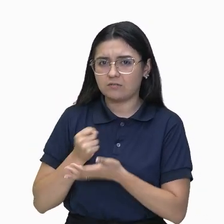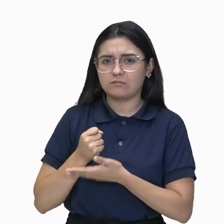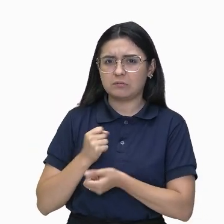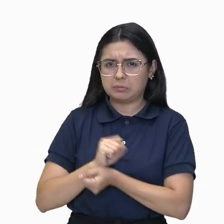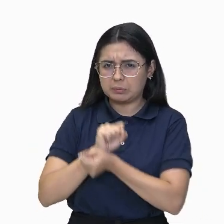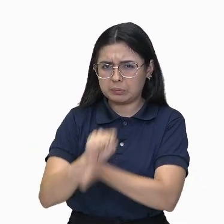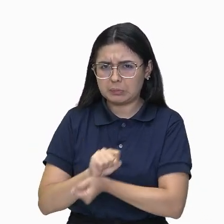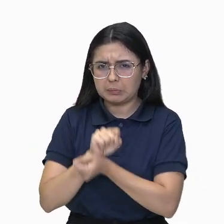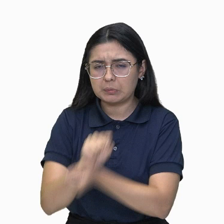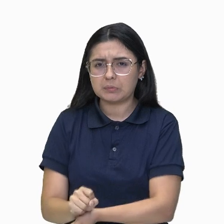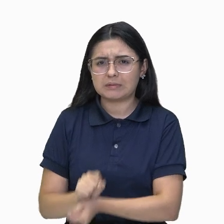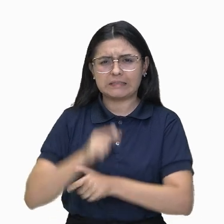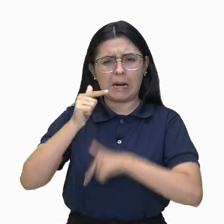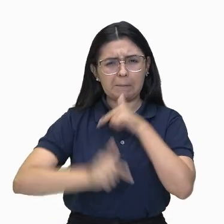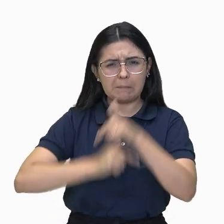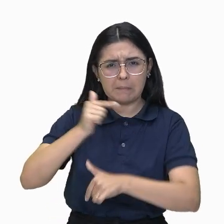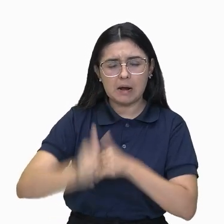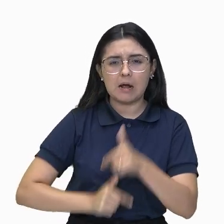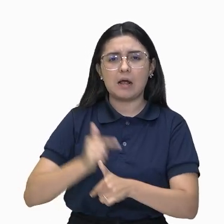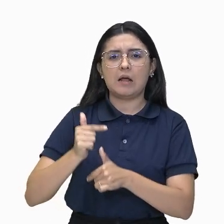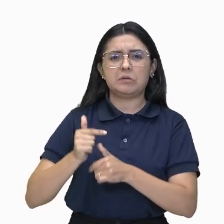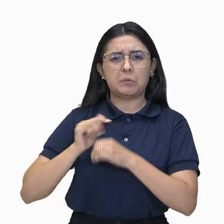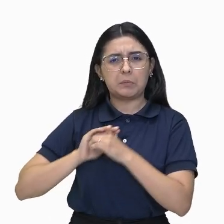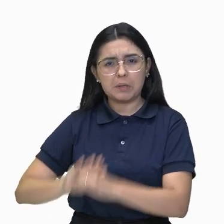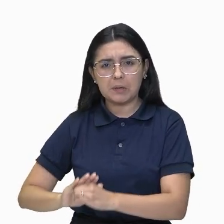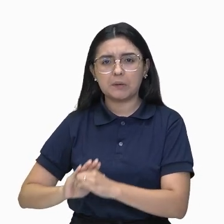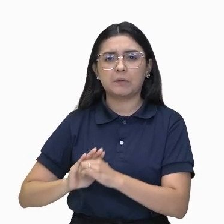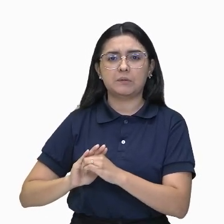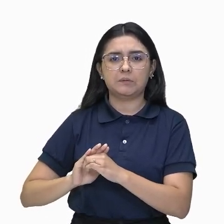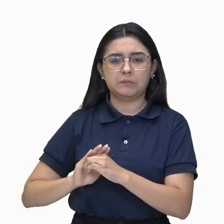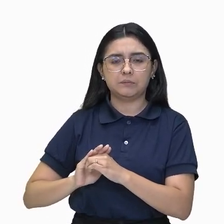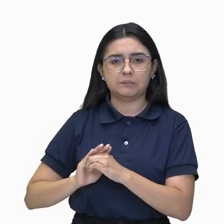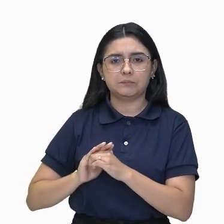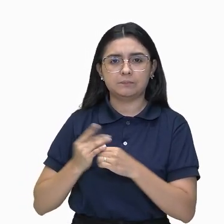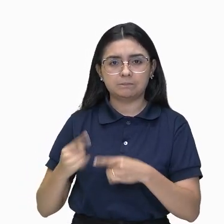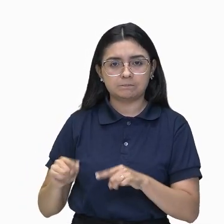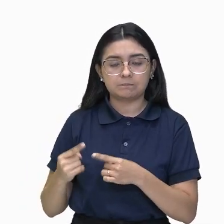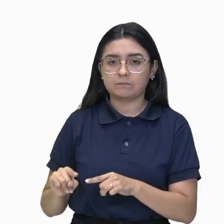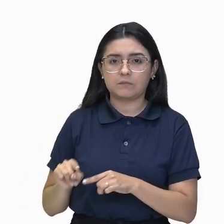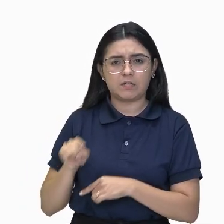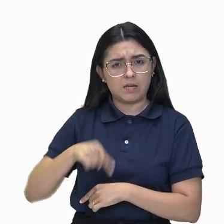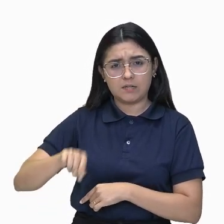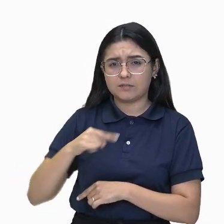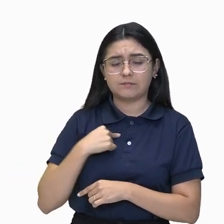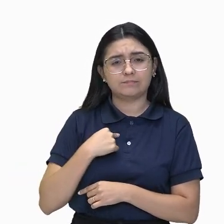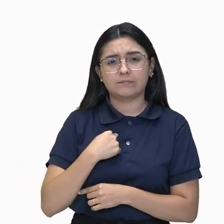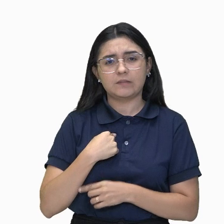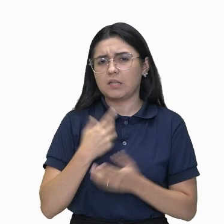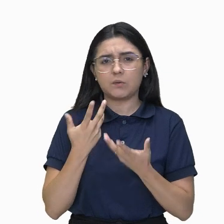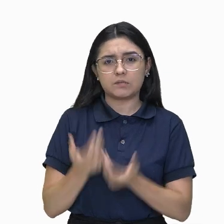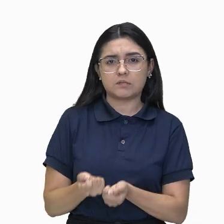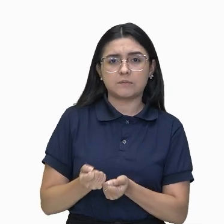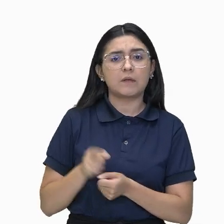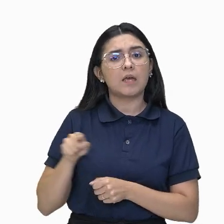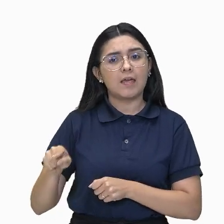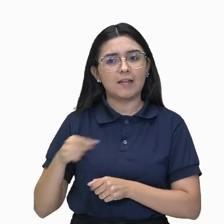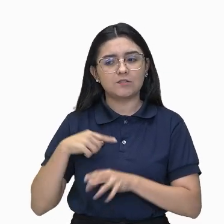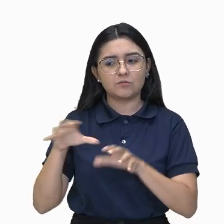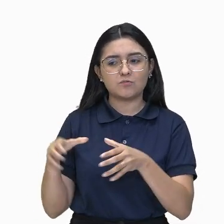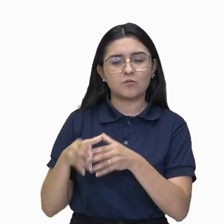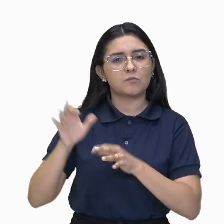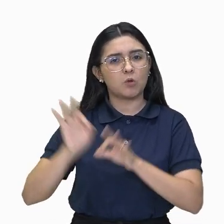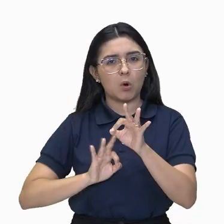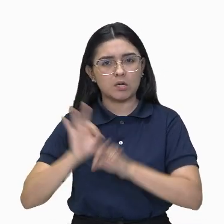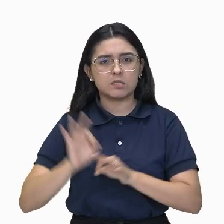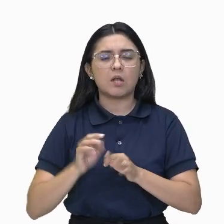de exploração, de exaustão, né, de humilhação em que eles viviam. Claro que eles vão se organizar e vão lutar.